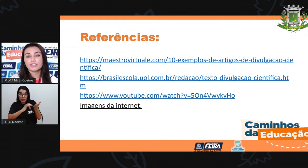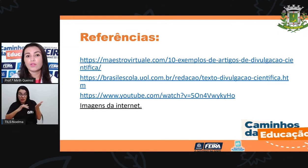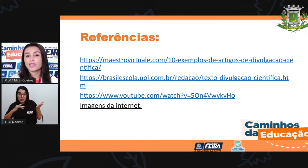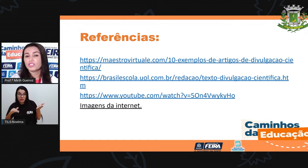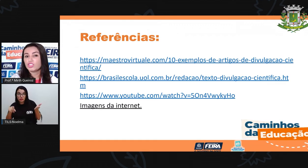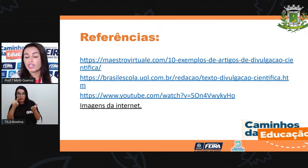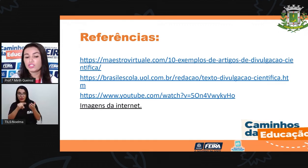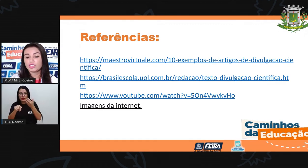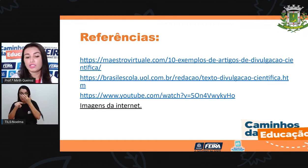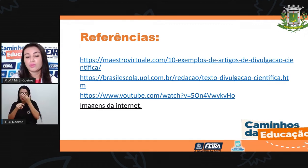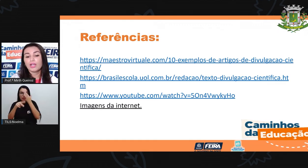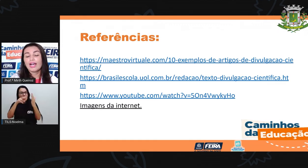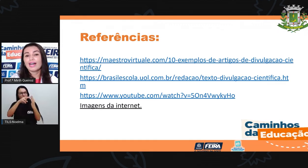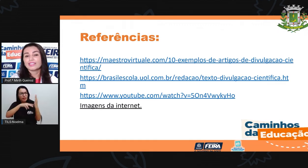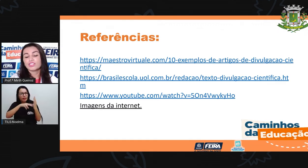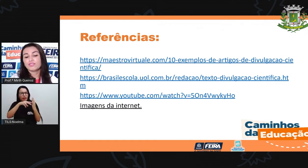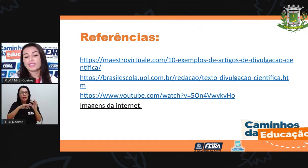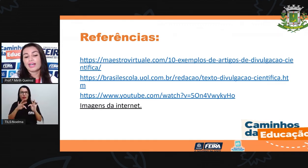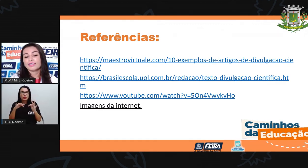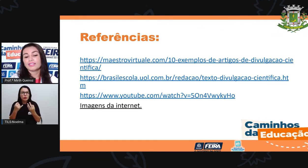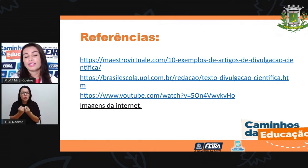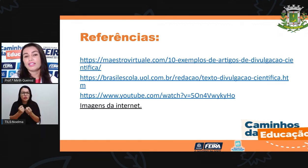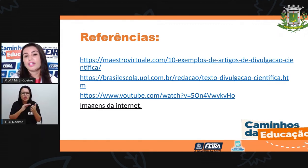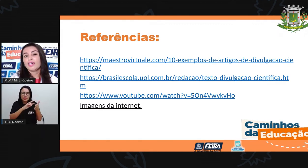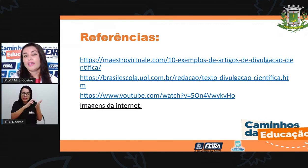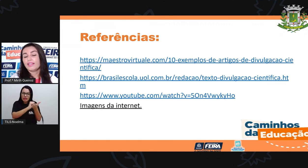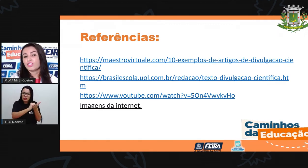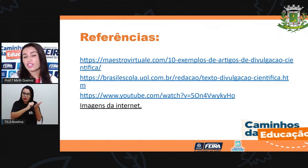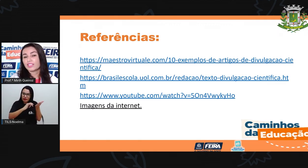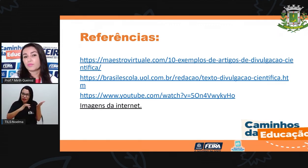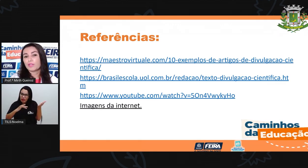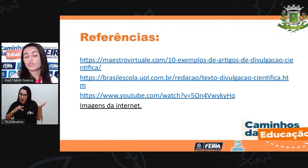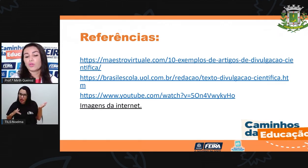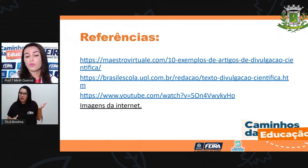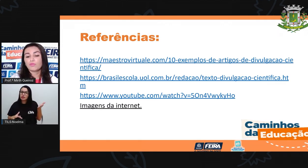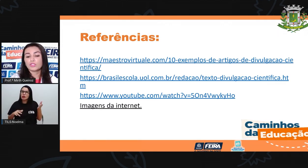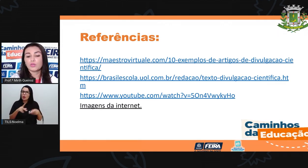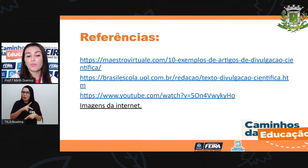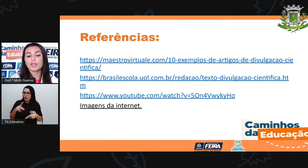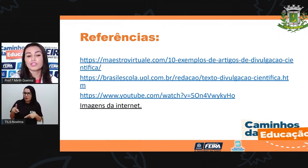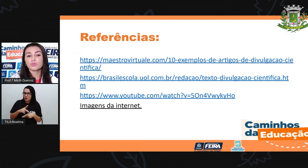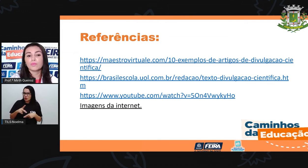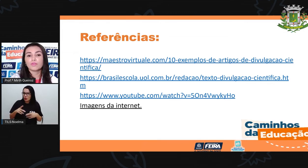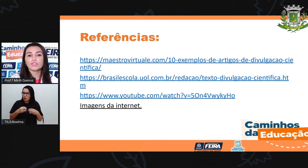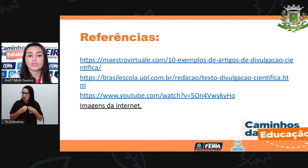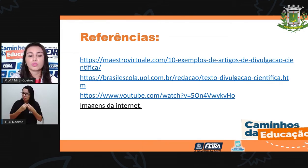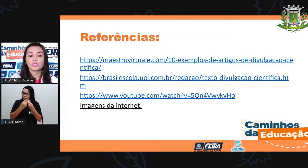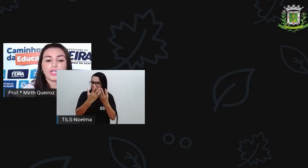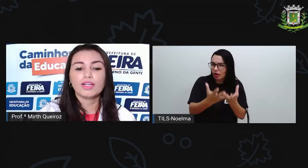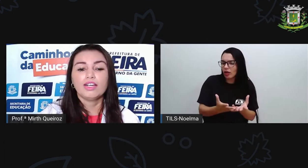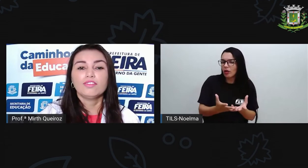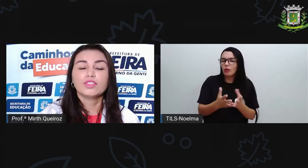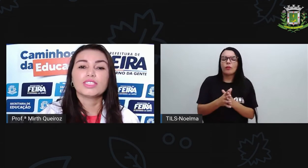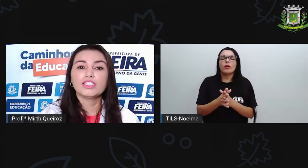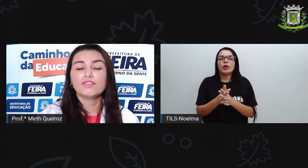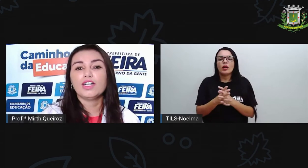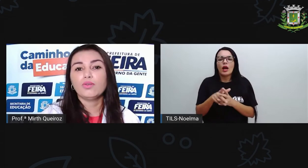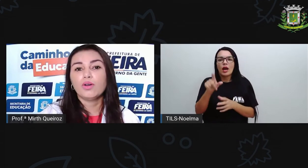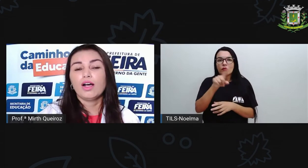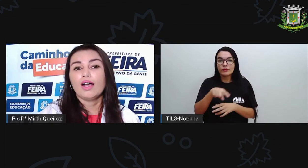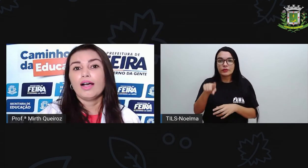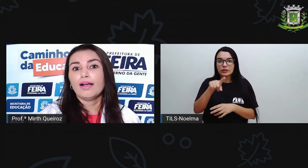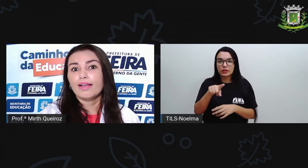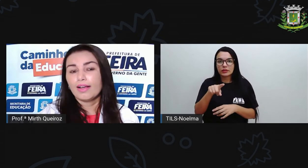vocês, vão ler direitinho as atividades aí deixadas pelo seu professor ou pela sua professora. Vocês